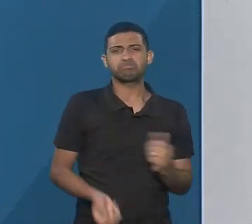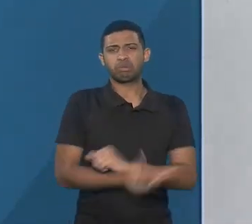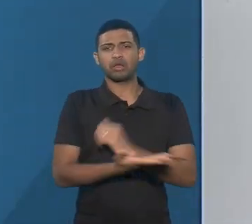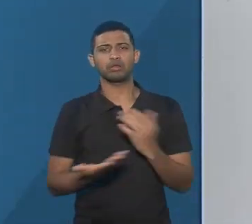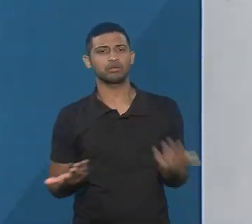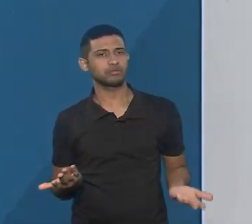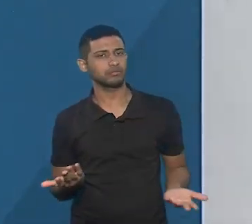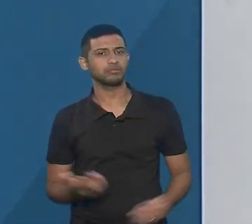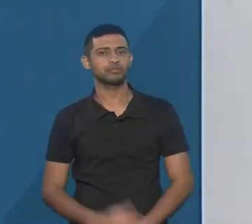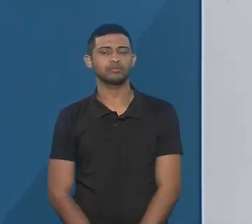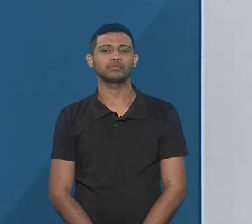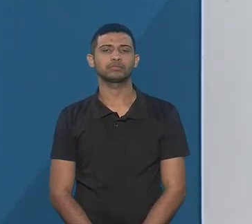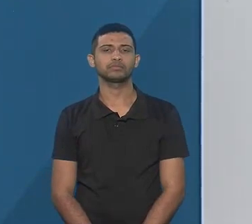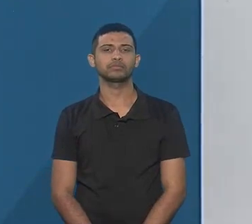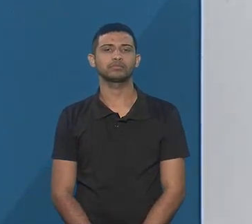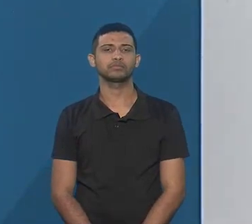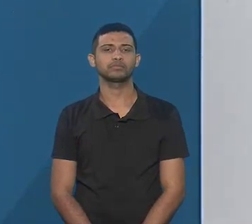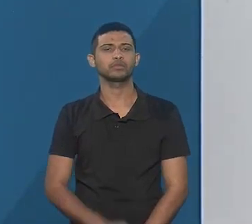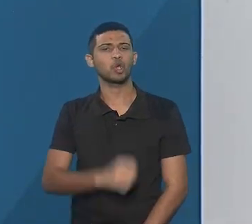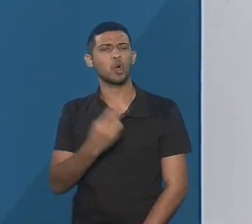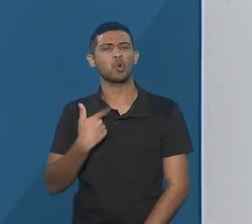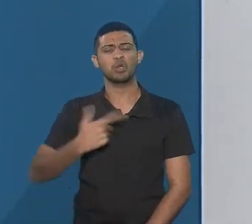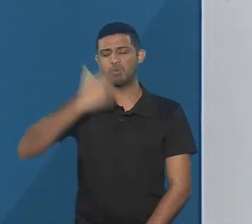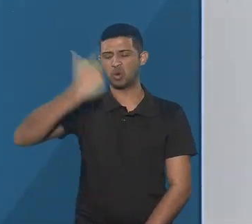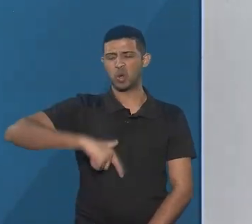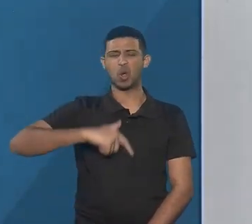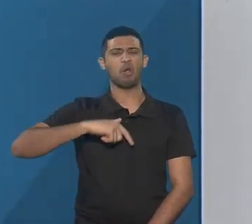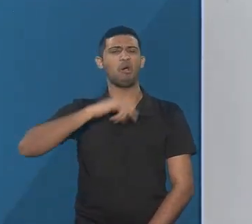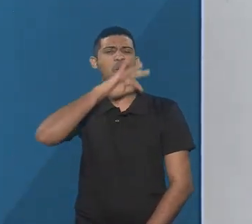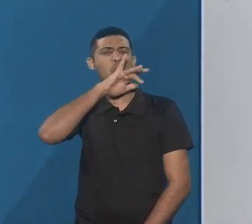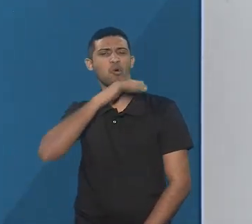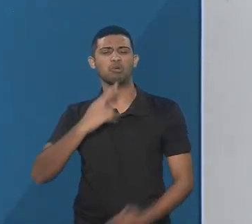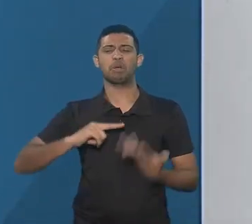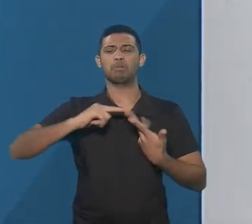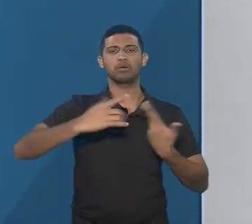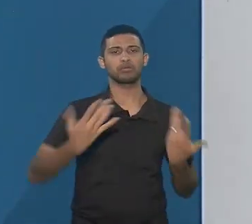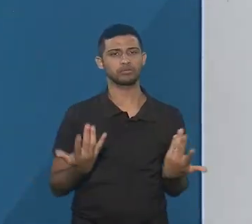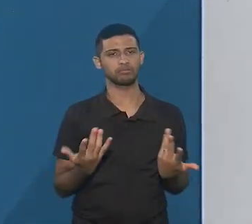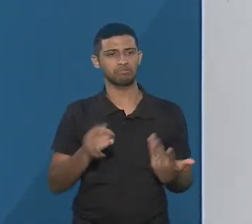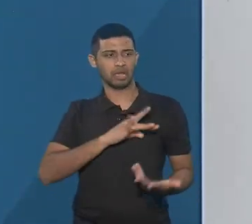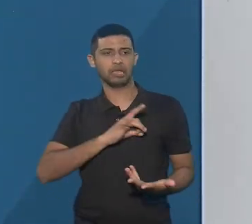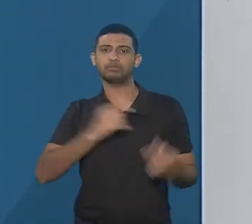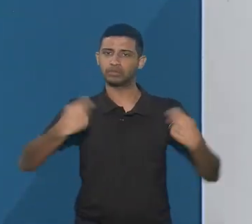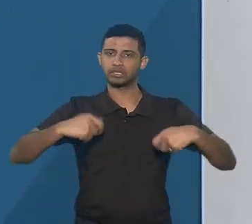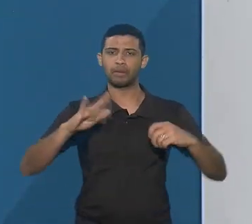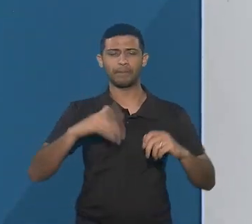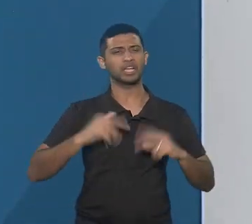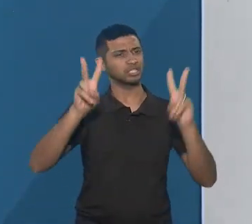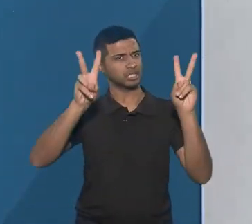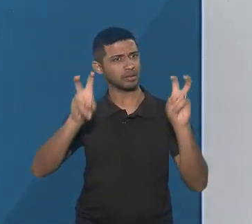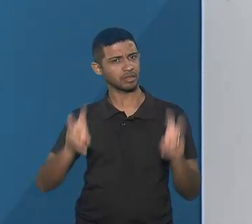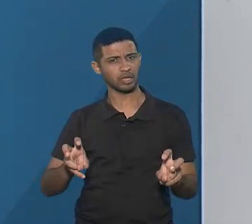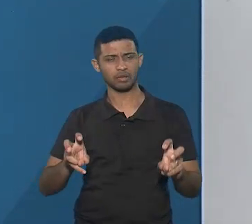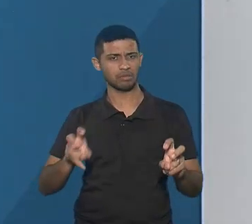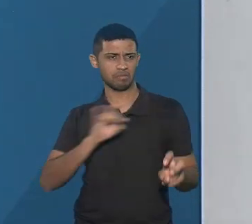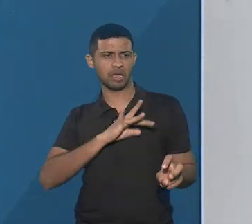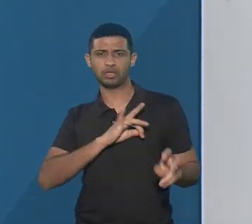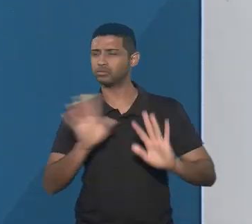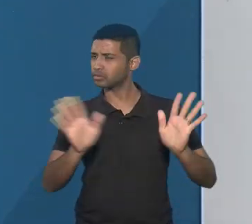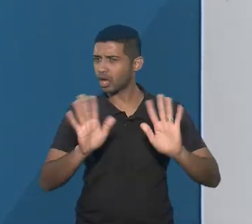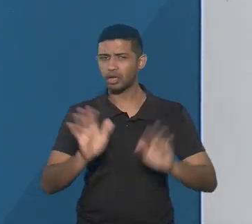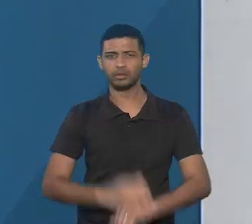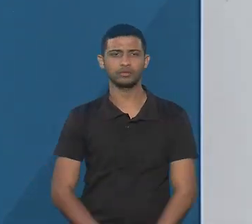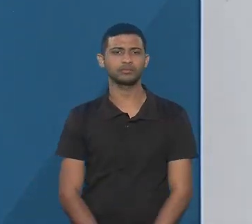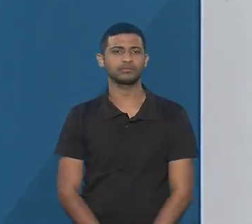injustos, desonestos, né? Ter um péssimo caráter. Isso sim nós devemos temer. Mas tratar desses